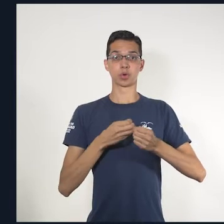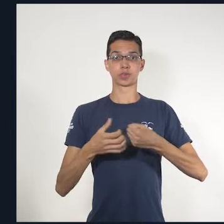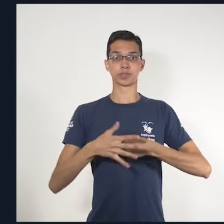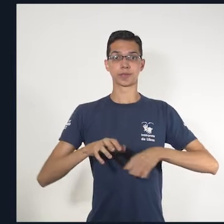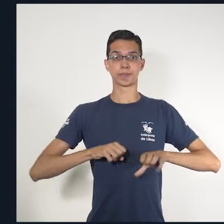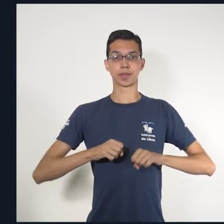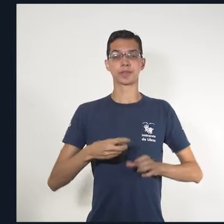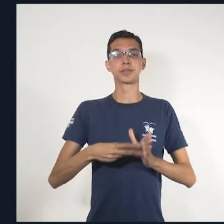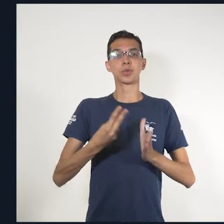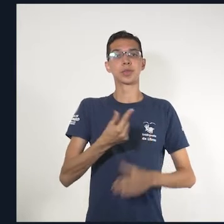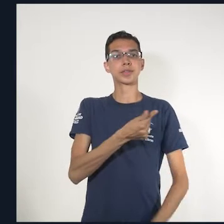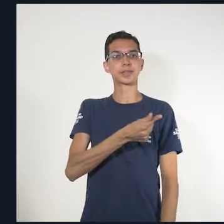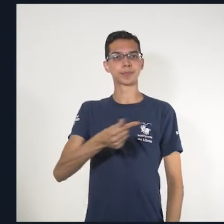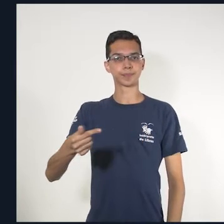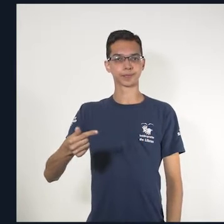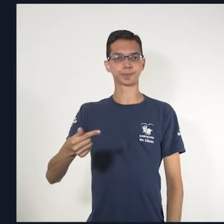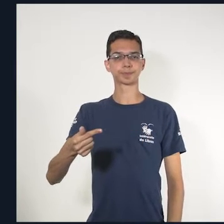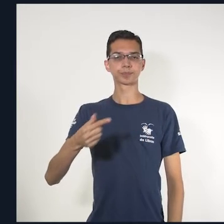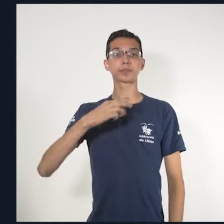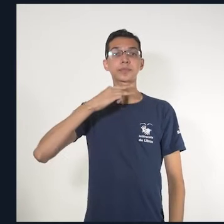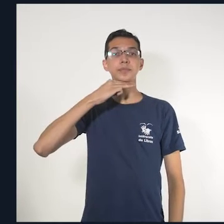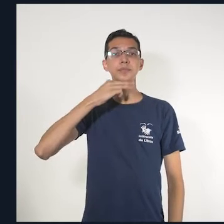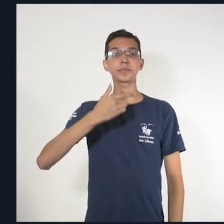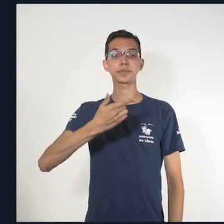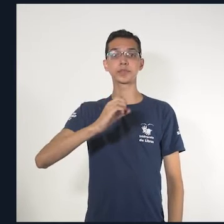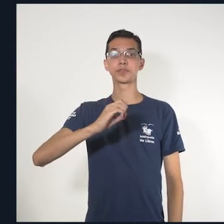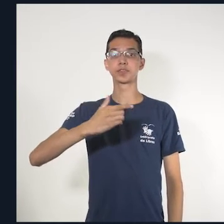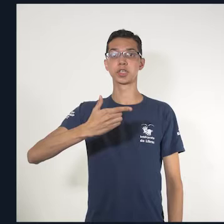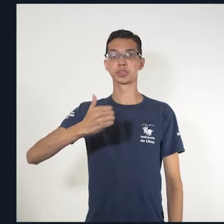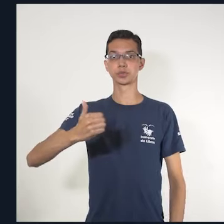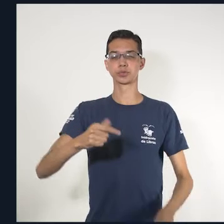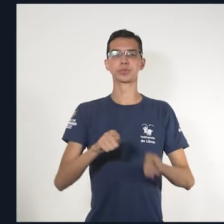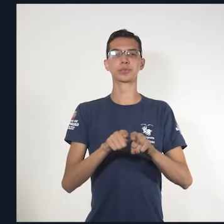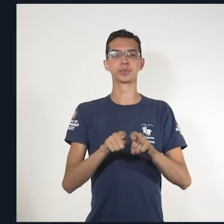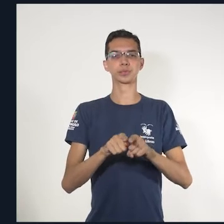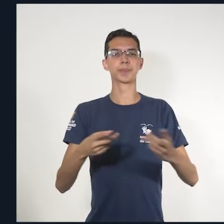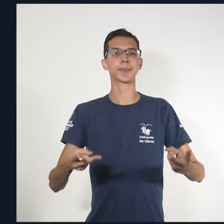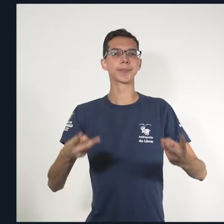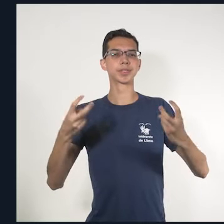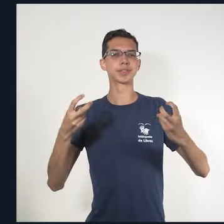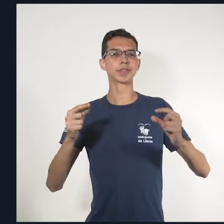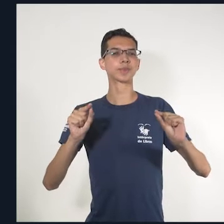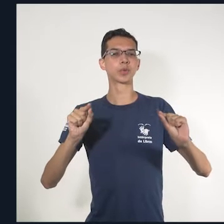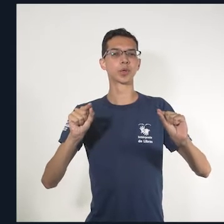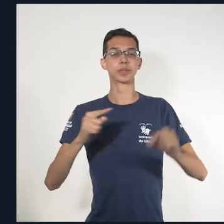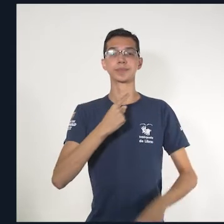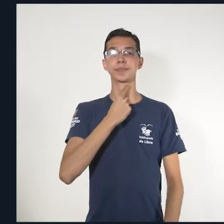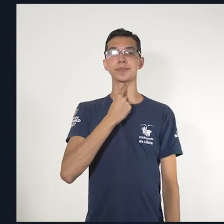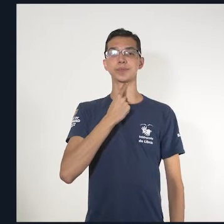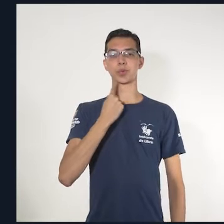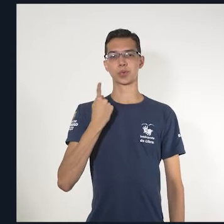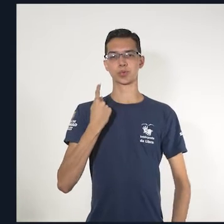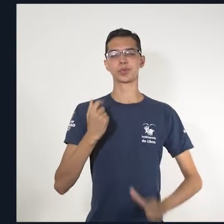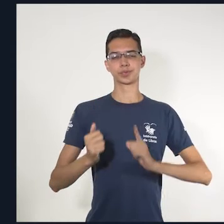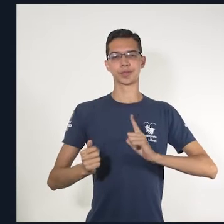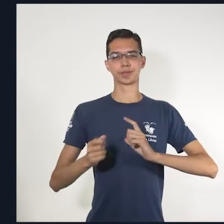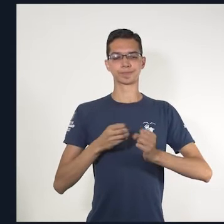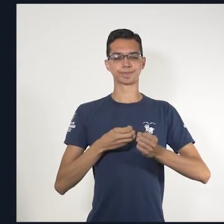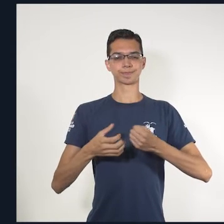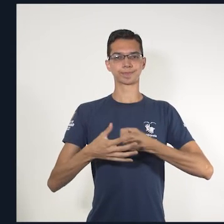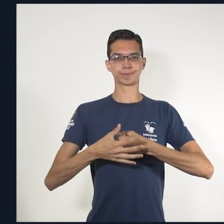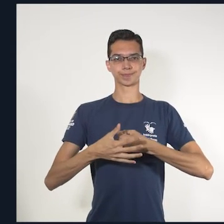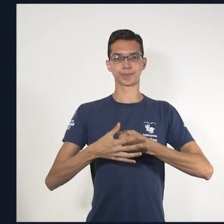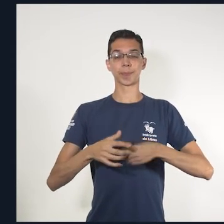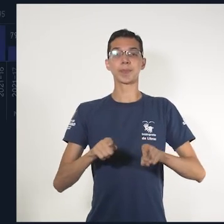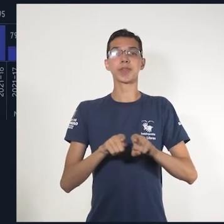semana epidemiológica, quer dizer, em março de 2021, registrou-se um aumento expressivo de óbitos por Covid-19 em